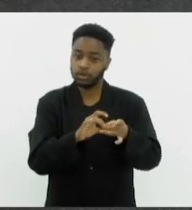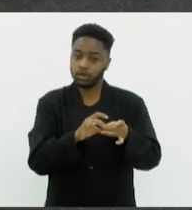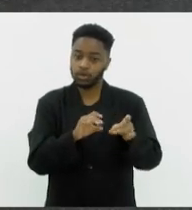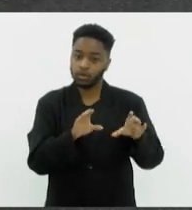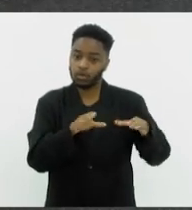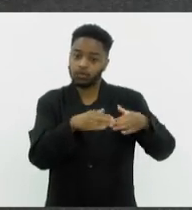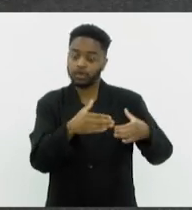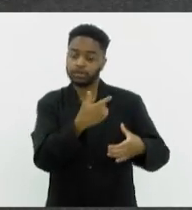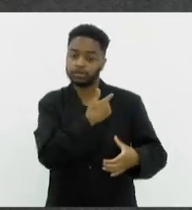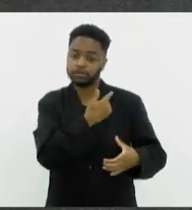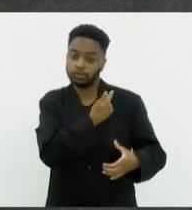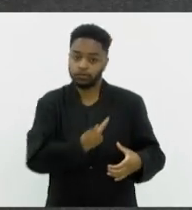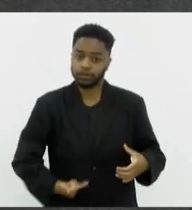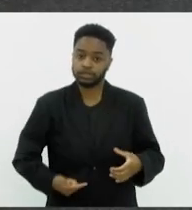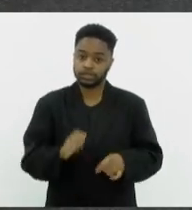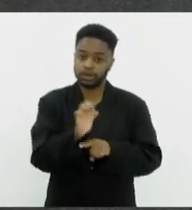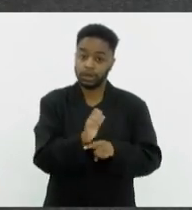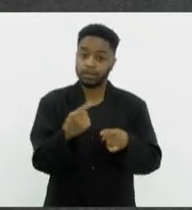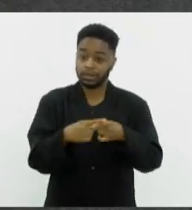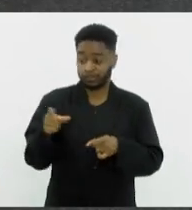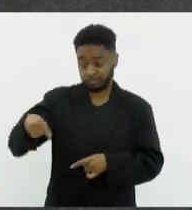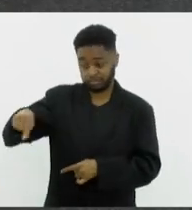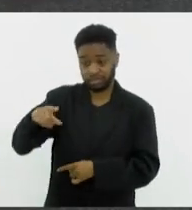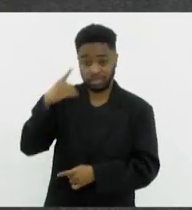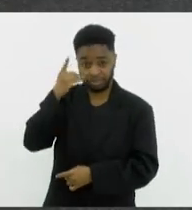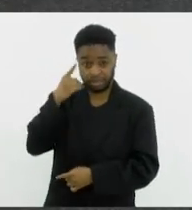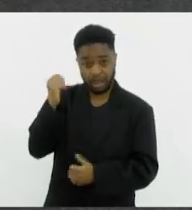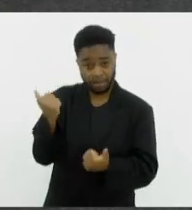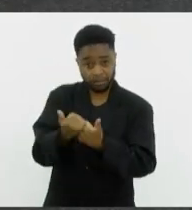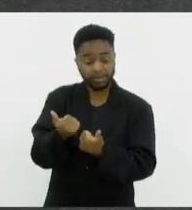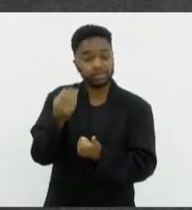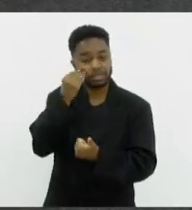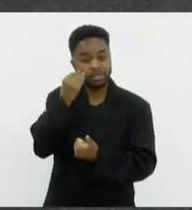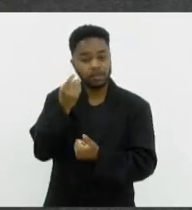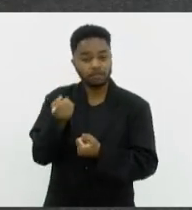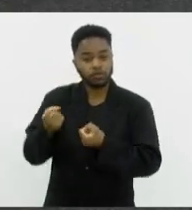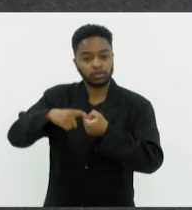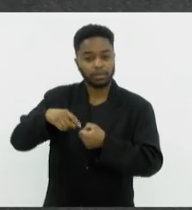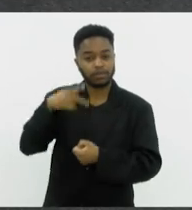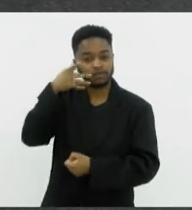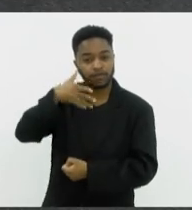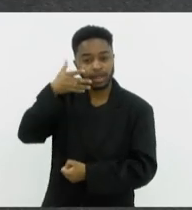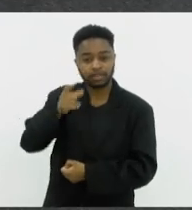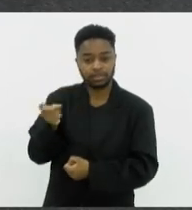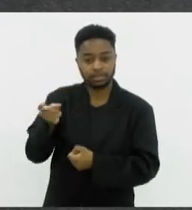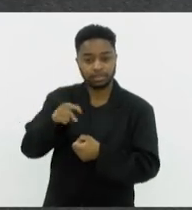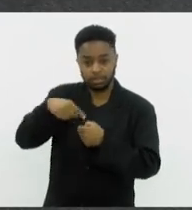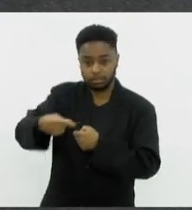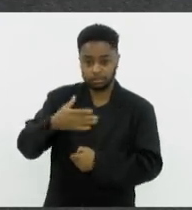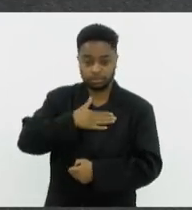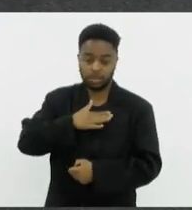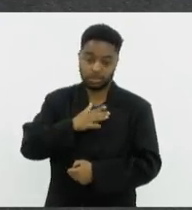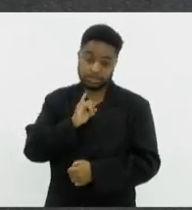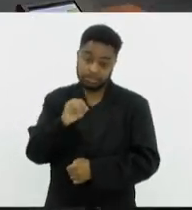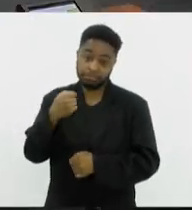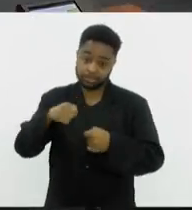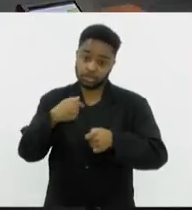por um monte de deputado aqui que acabou de falar e que está esperando para falar depois de mim. Se precisar, eu volto.